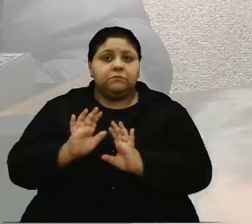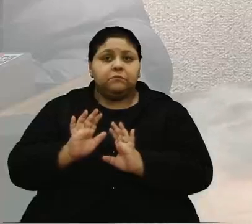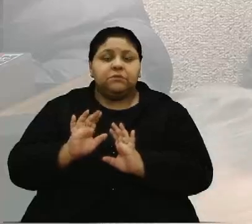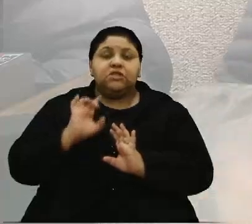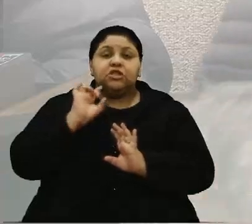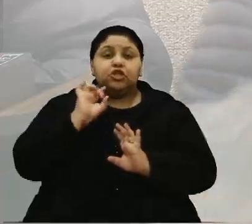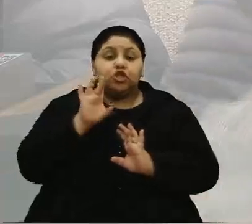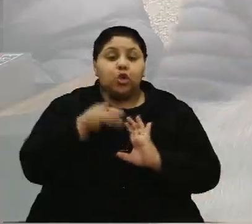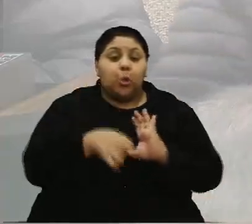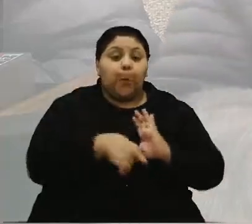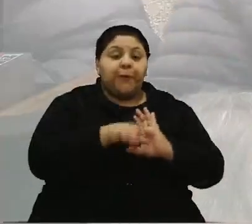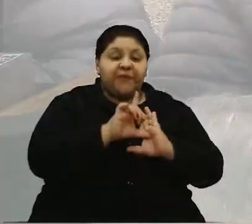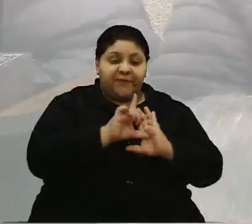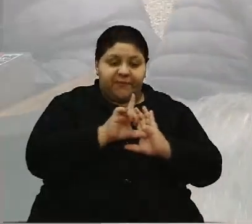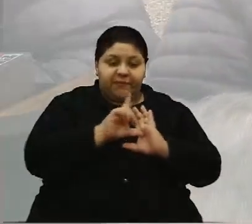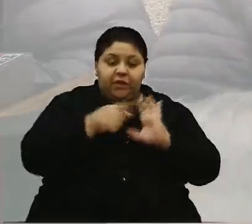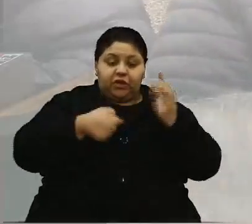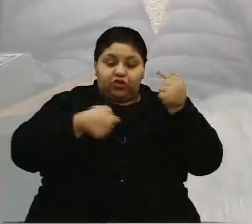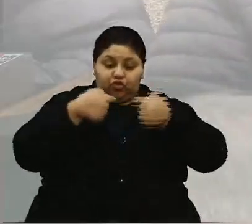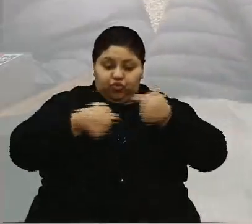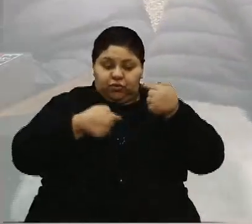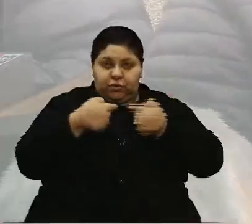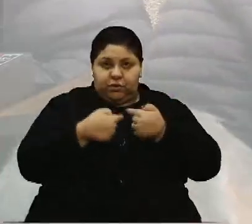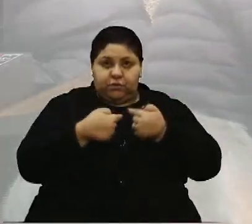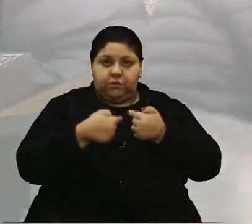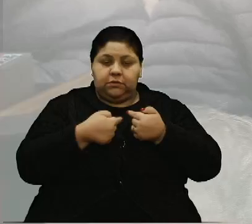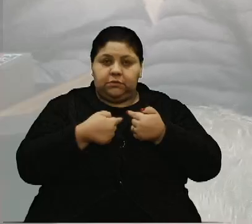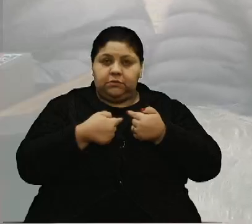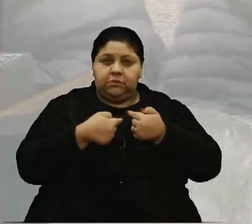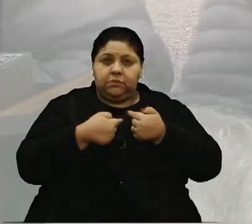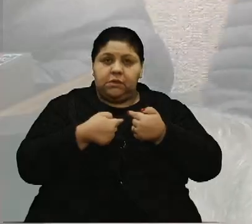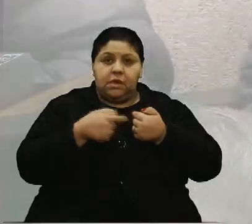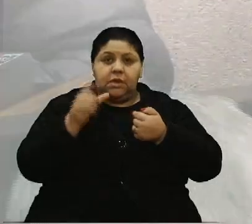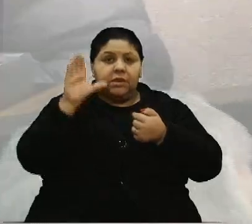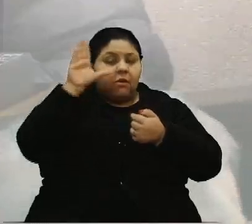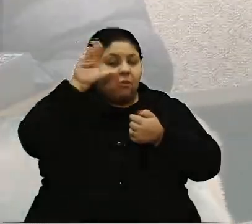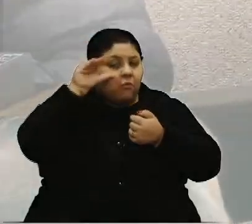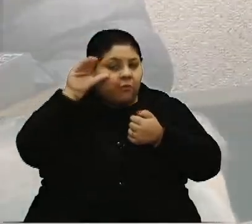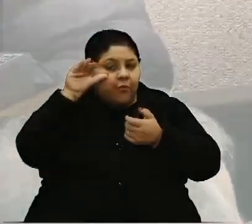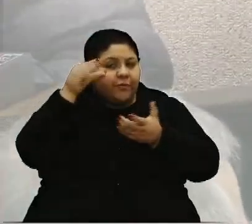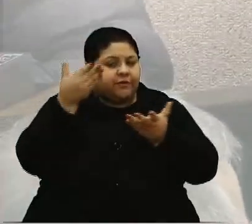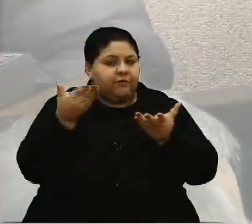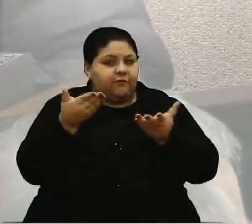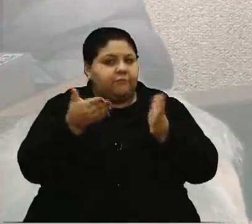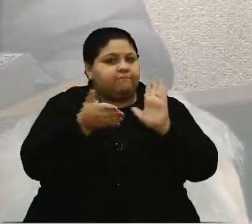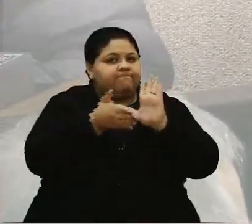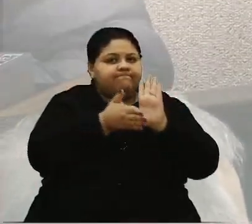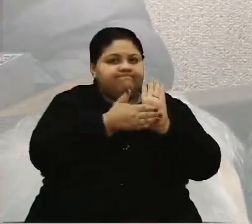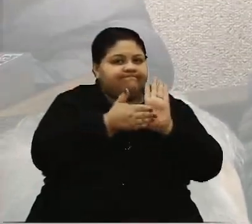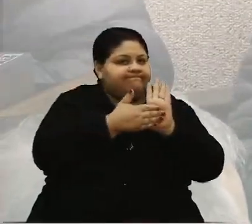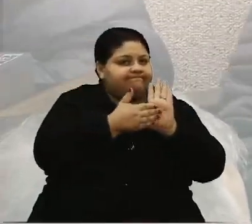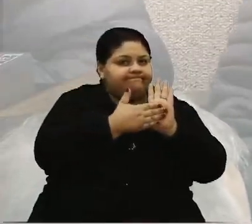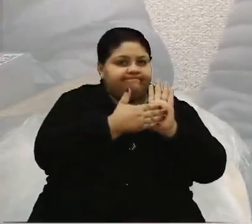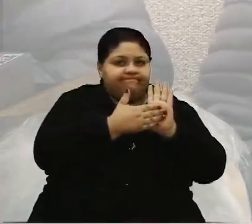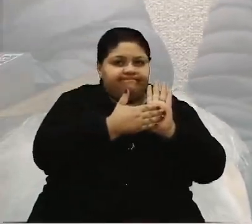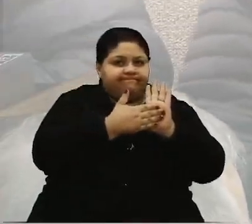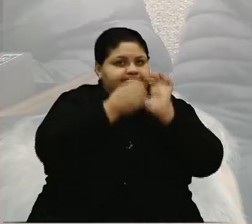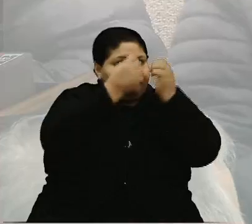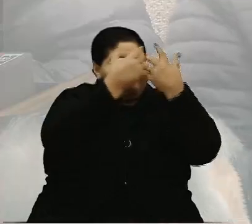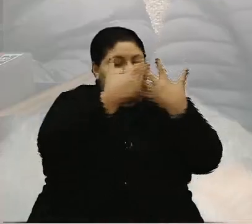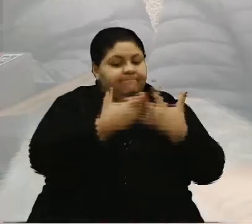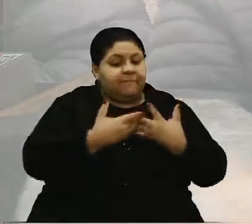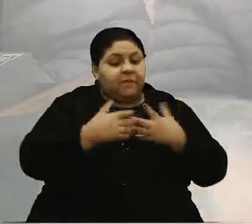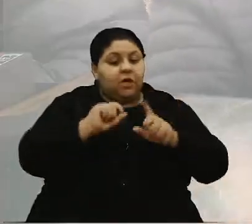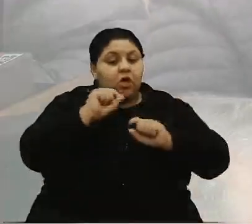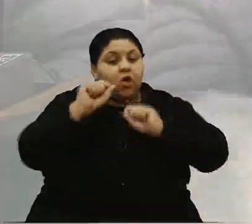Só que antes dele fazer essa discussão, ele não viu e não propôs e nem colocou em pauta qual que vai